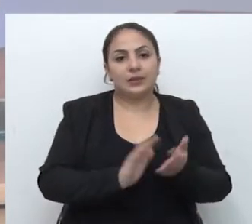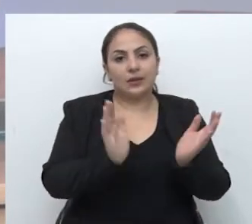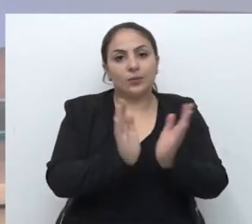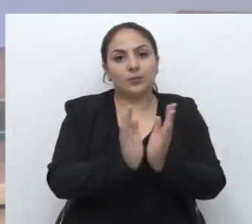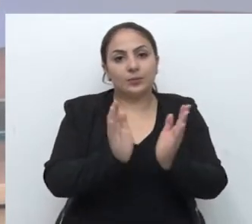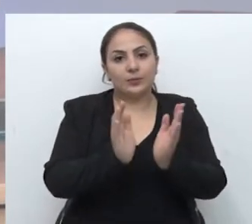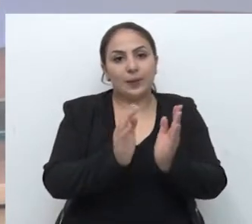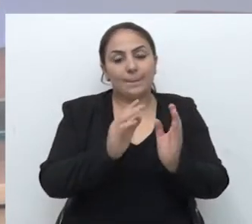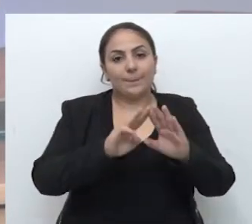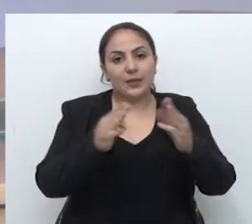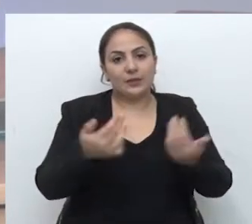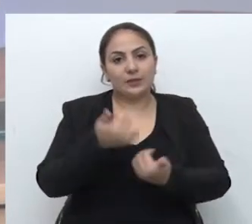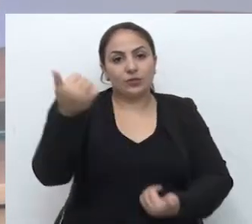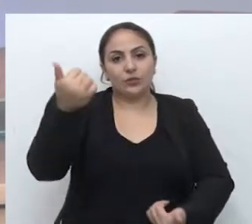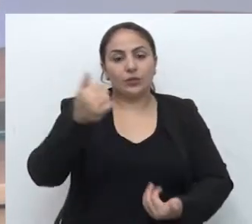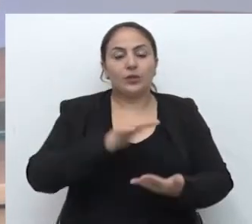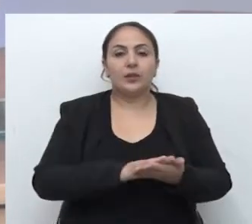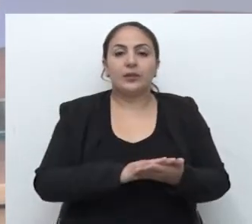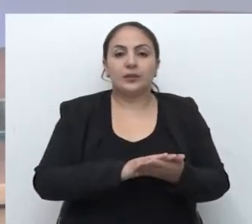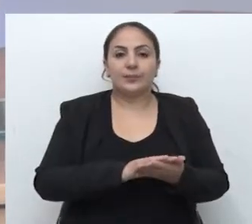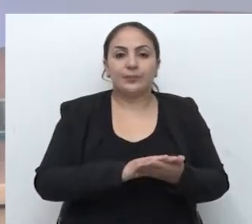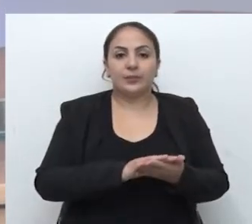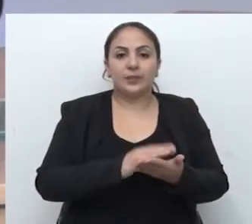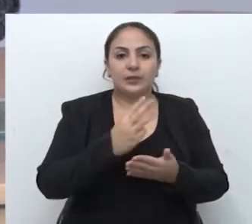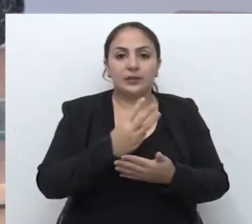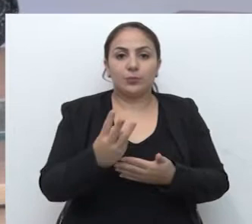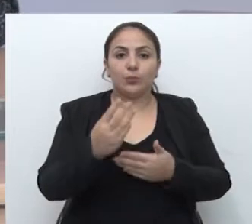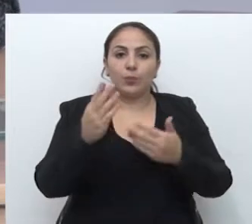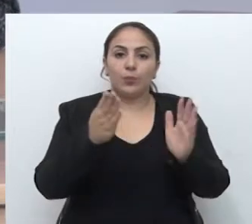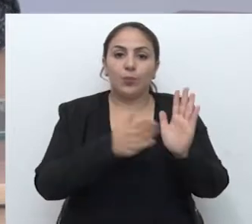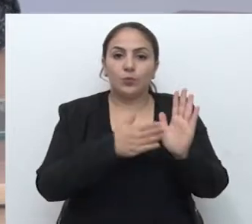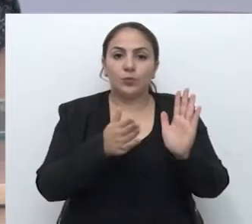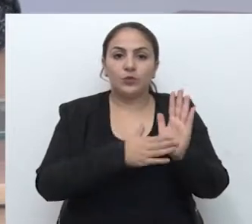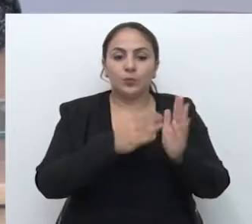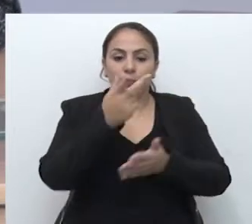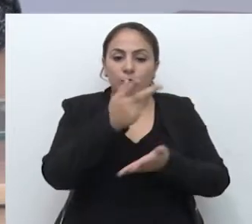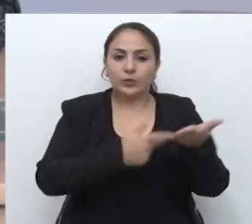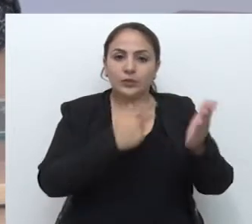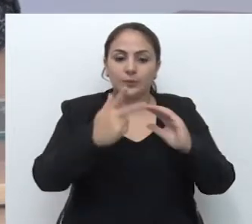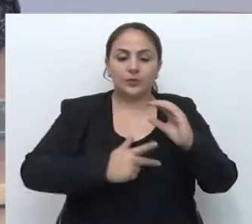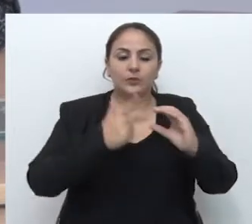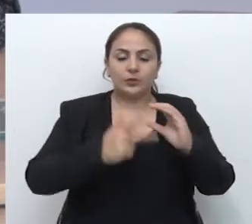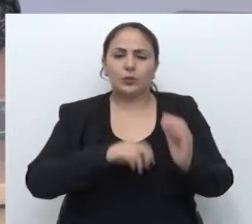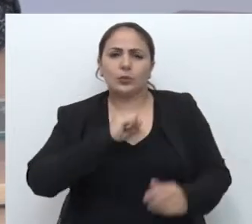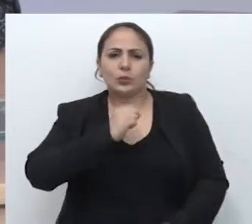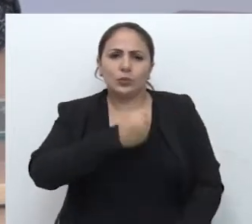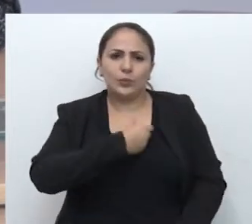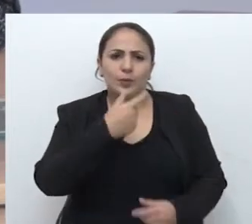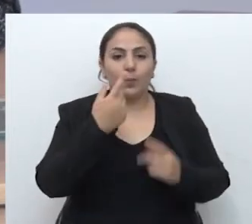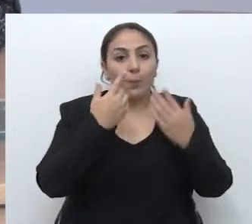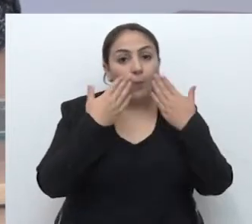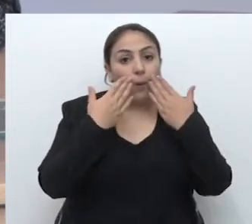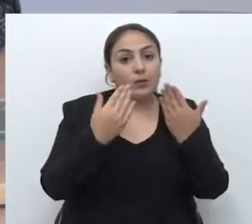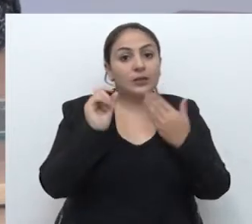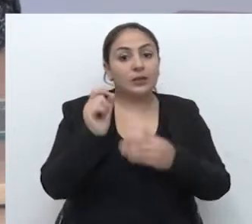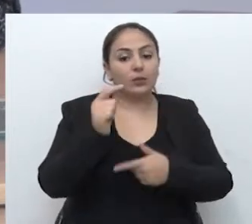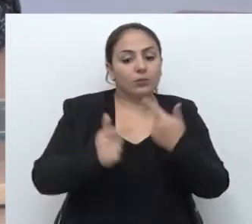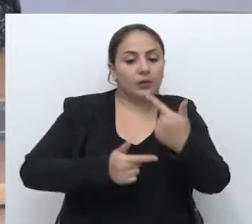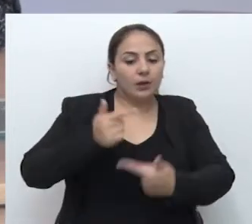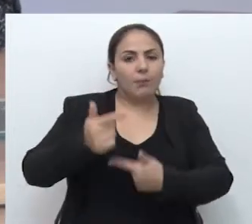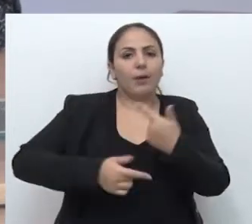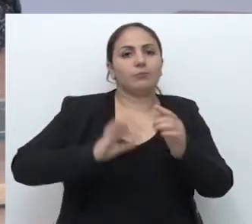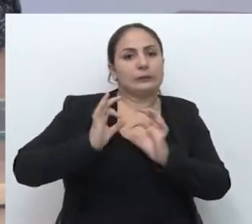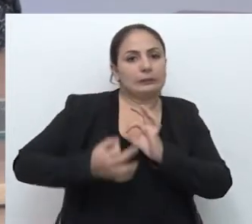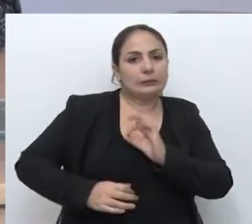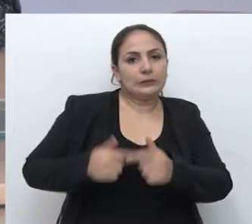de 1.500 proposições foram protocoladas na Câmara de Vereadores. O número demonstra que o trabalho tem